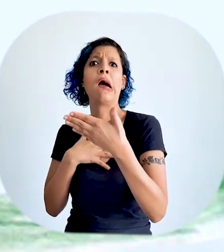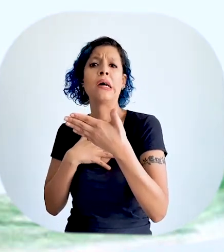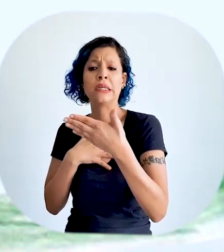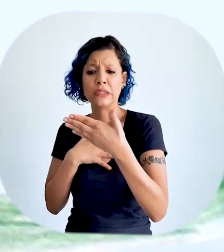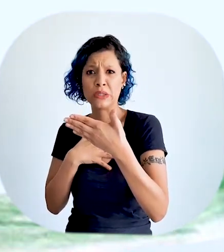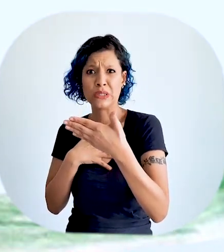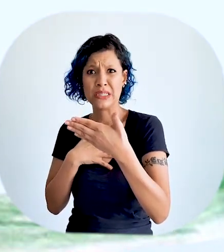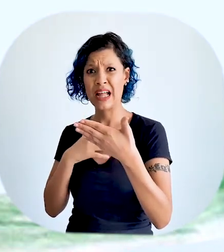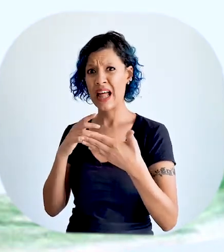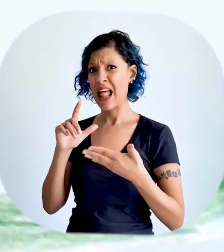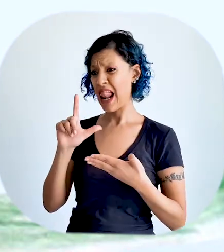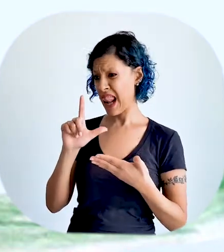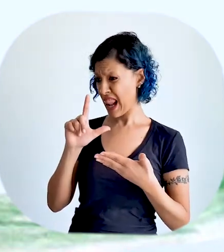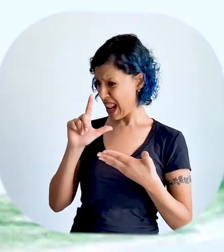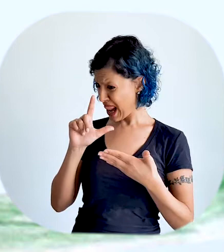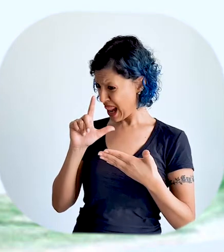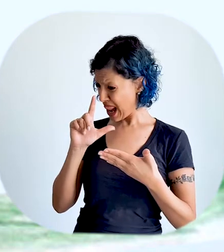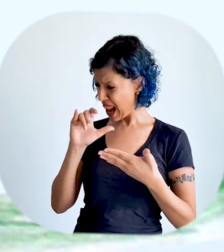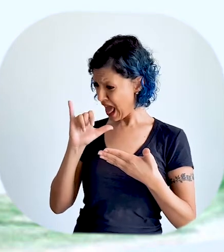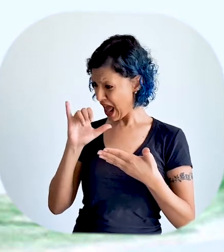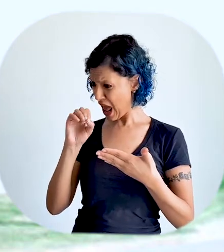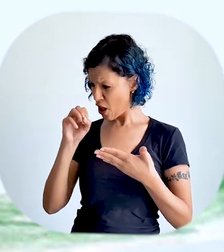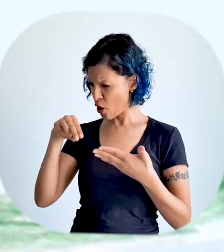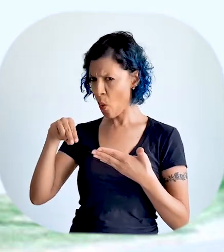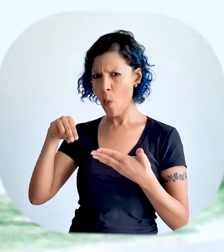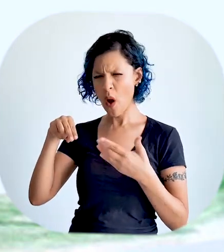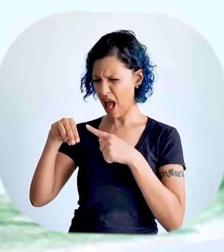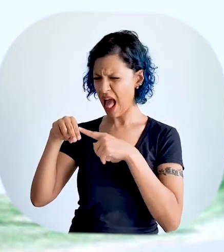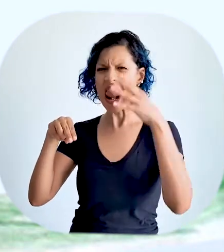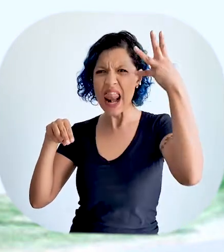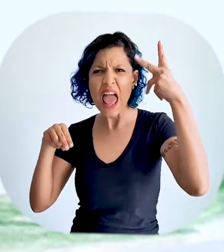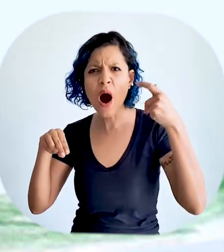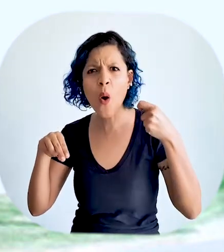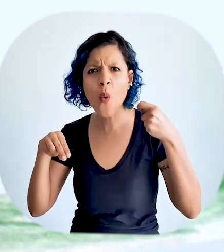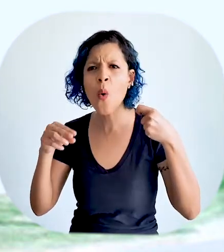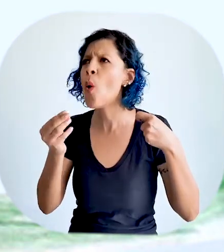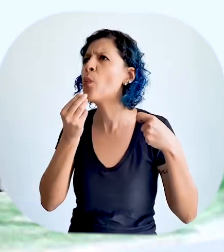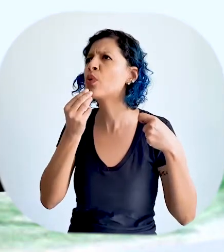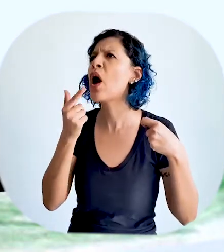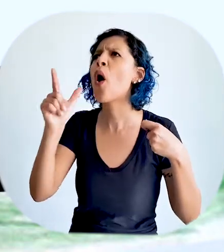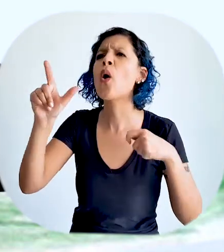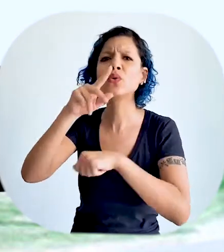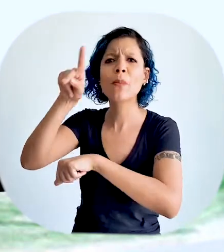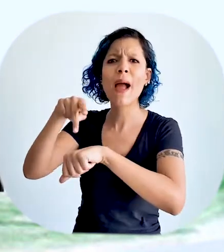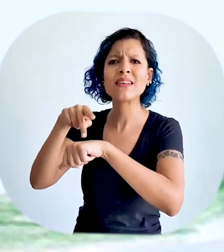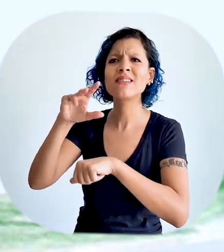Lion, mas é um leão. Ele devia estar lá na África, na Níbia.